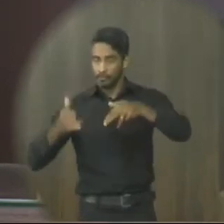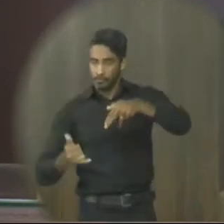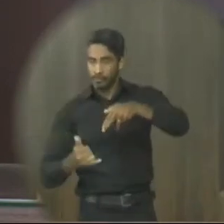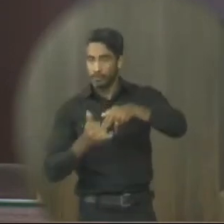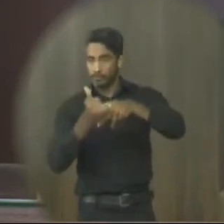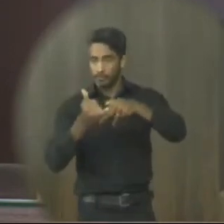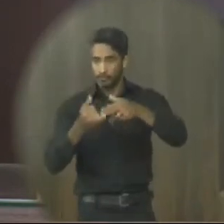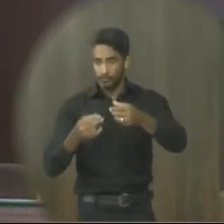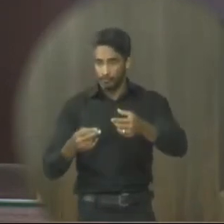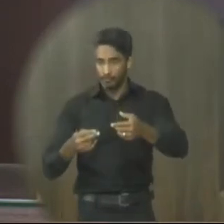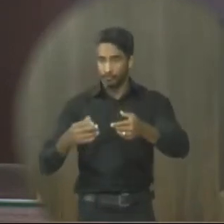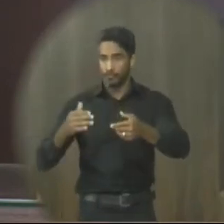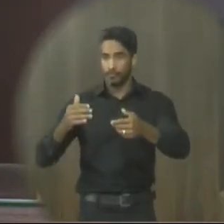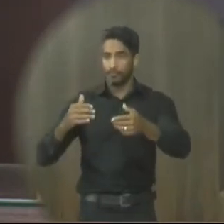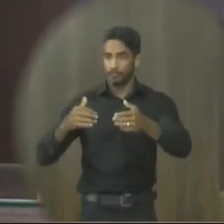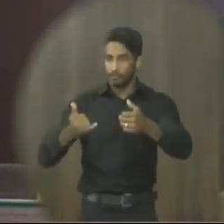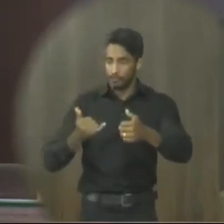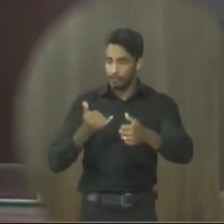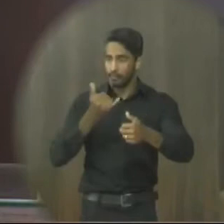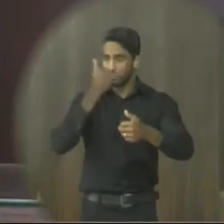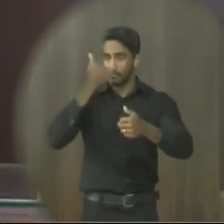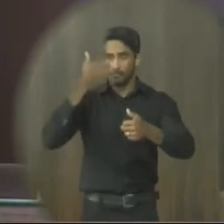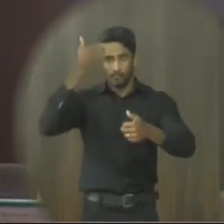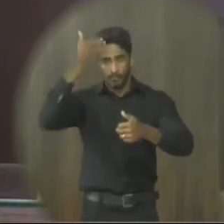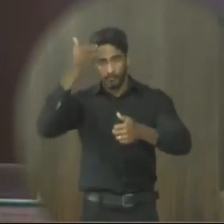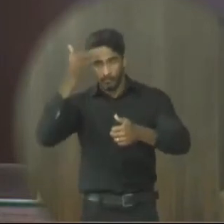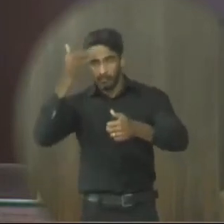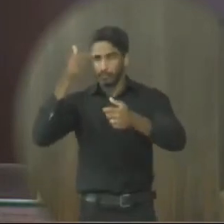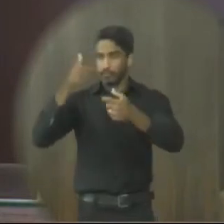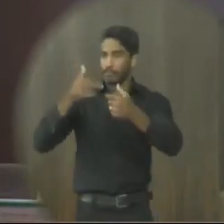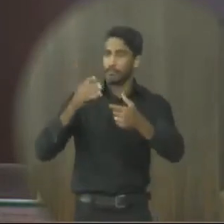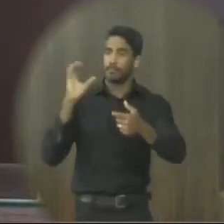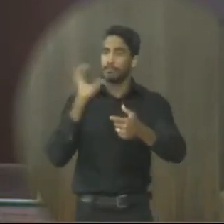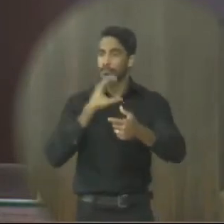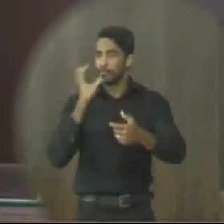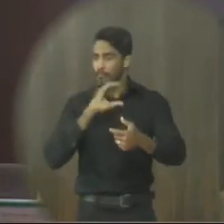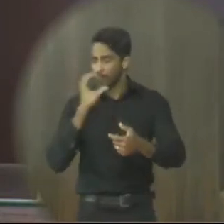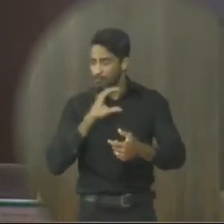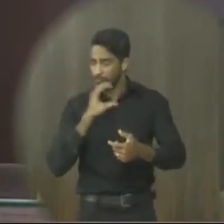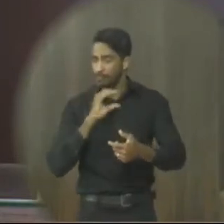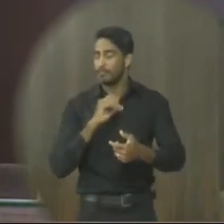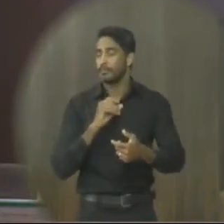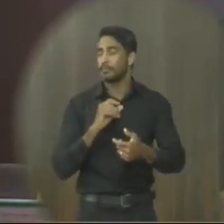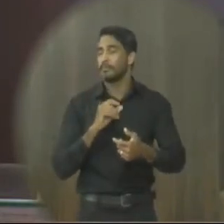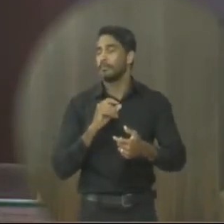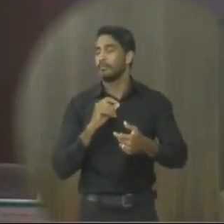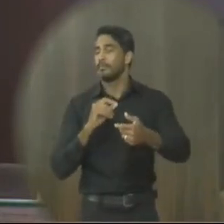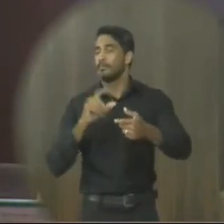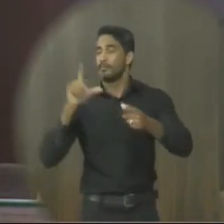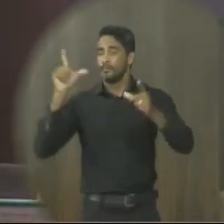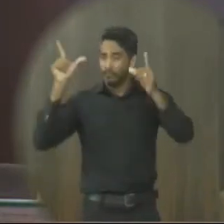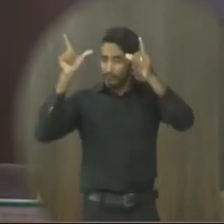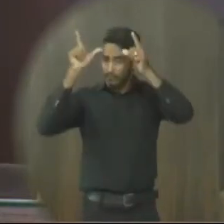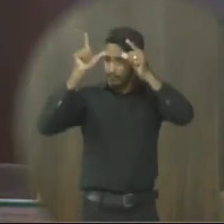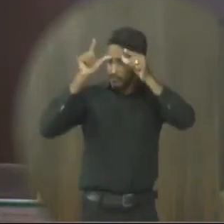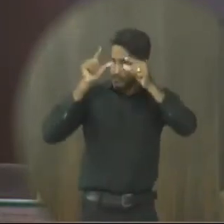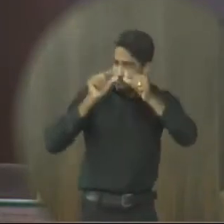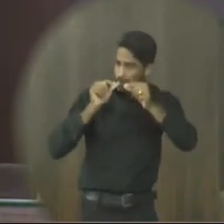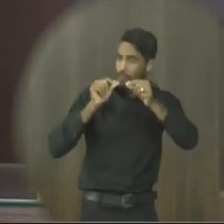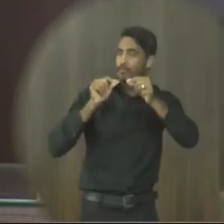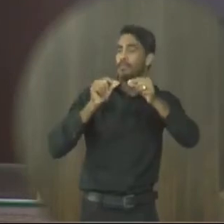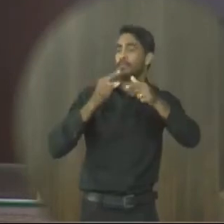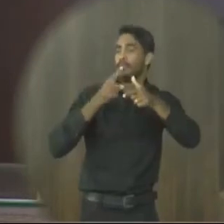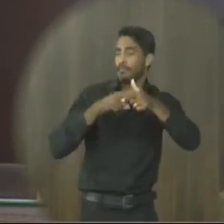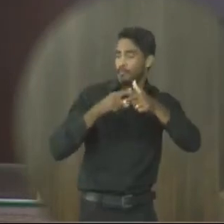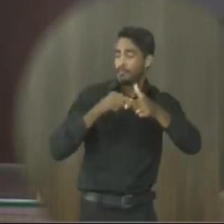traumas cranianos, que poderão ser atendidos com mais celeridade, reduzindo-se os riscos e